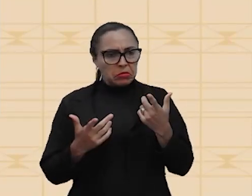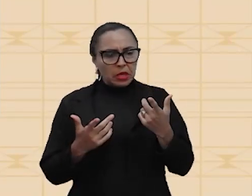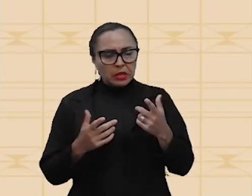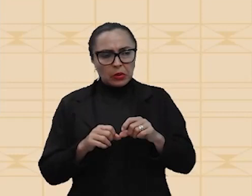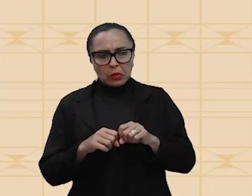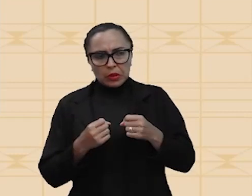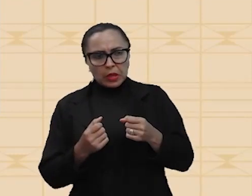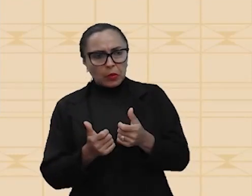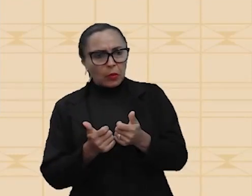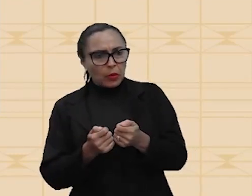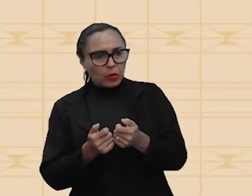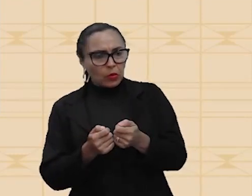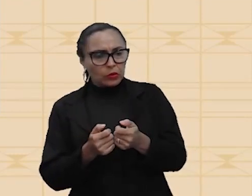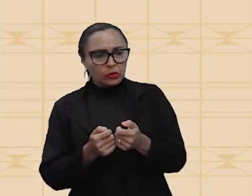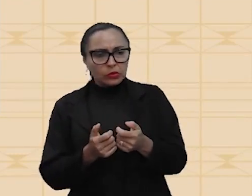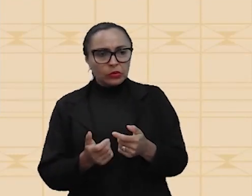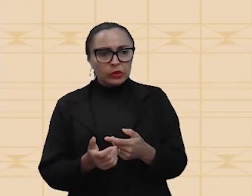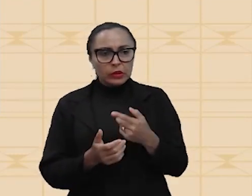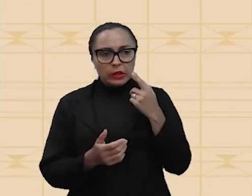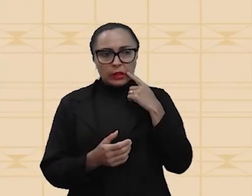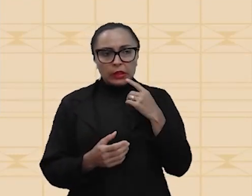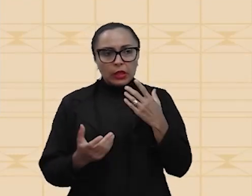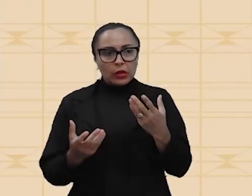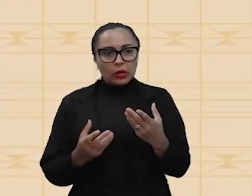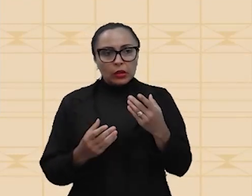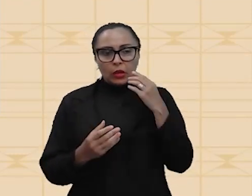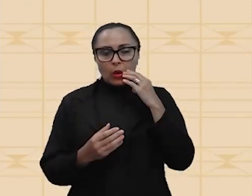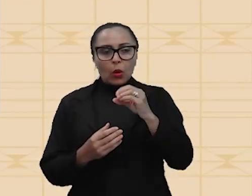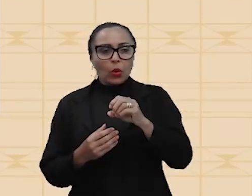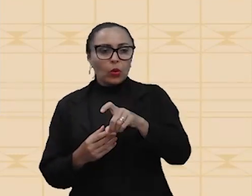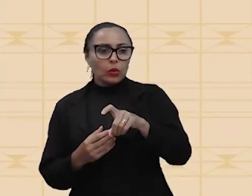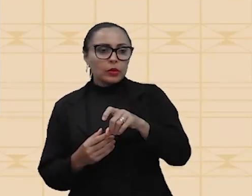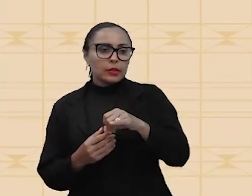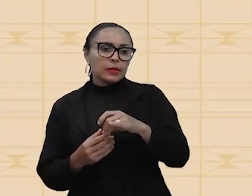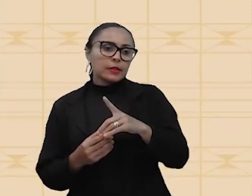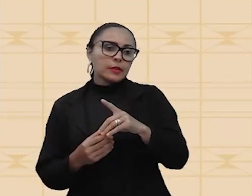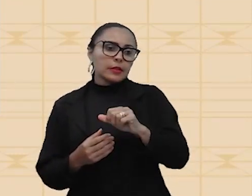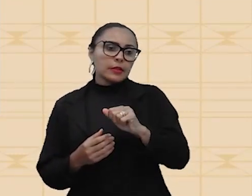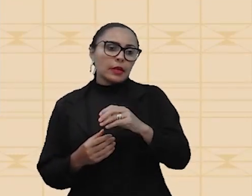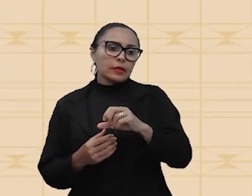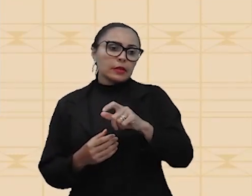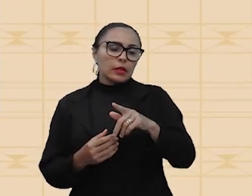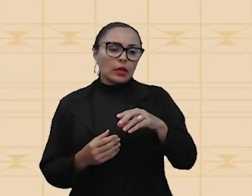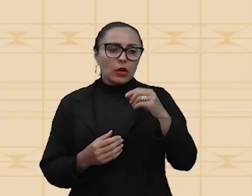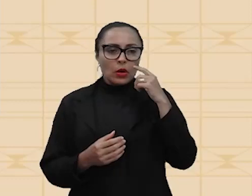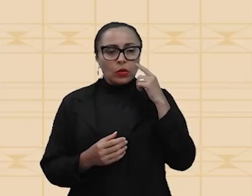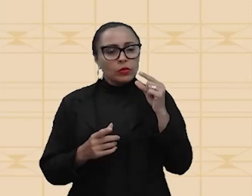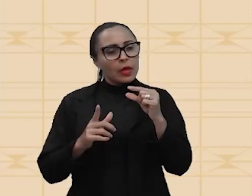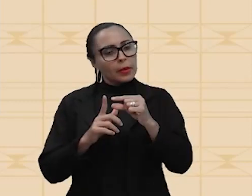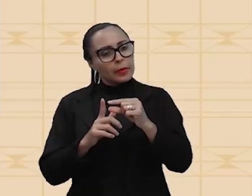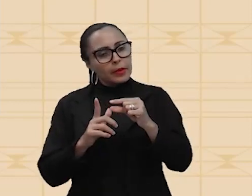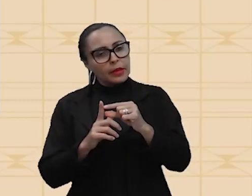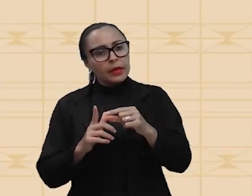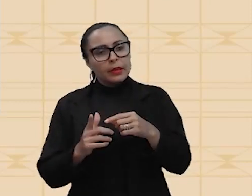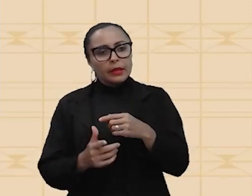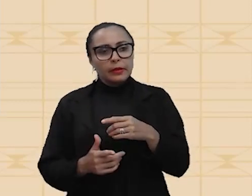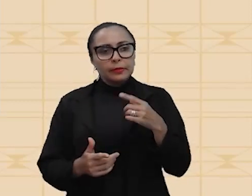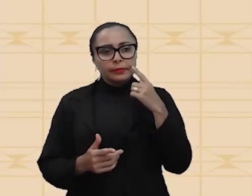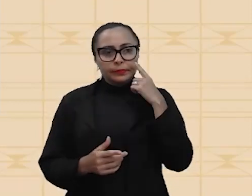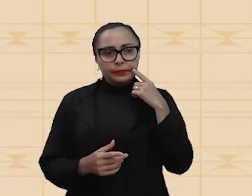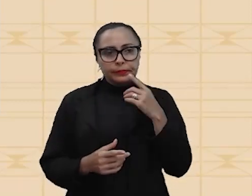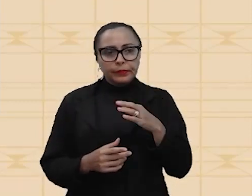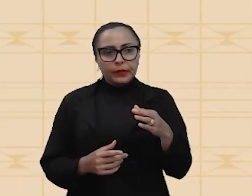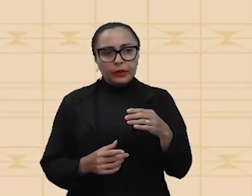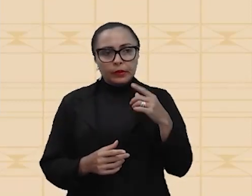aquele líquido foi devido a uma oxidação da pilha. E é ele que está gerando mau contato. Quer consertar? É só você pegar um